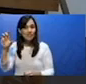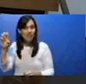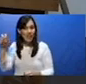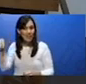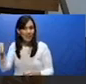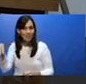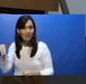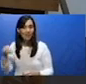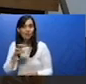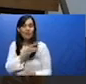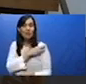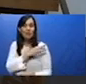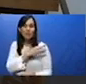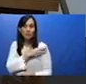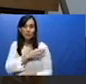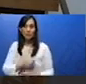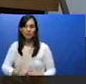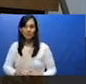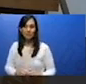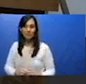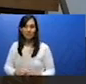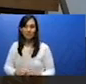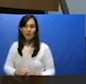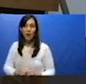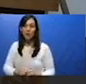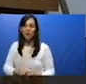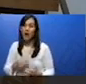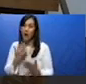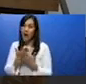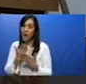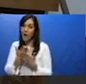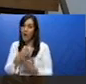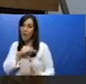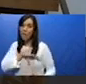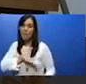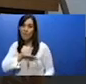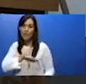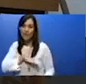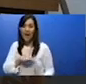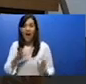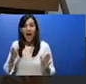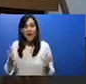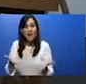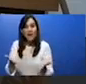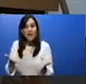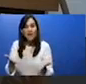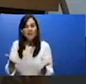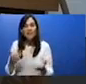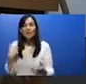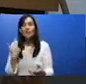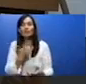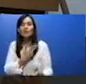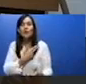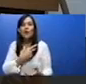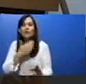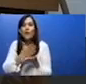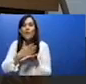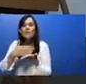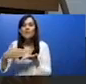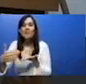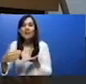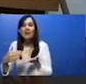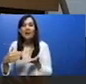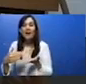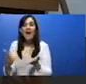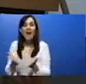do terceiro ano de português e agora nós estamos iniciando o nosso caderno